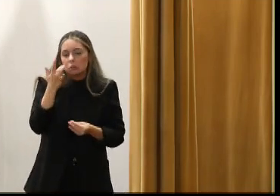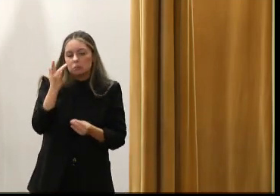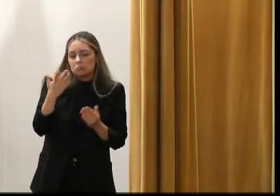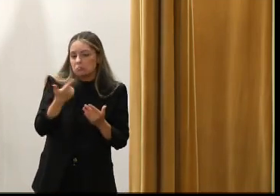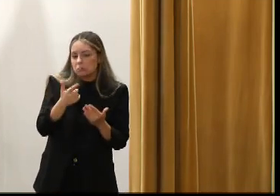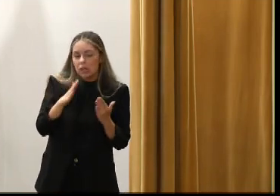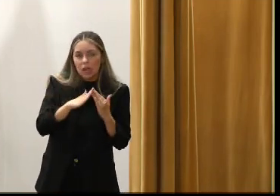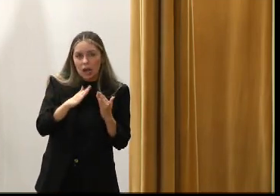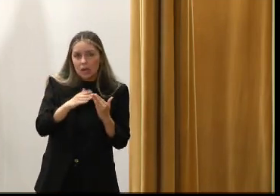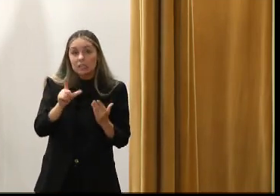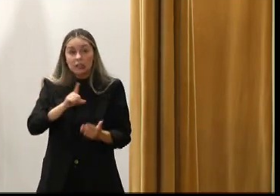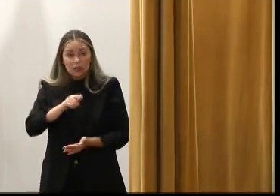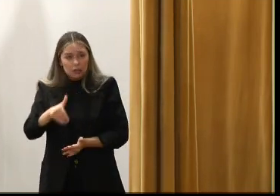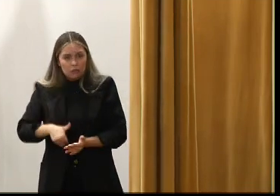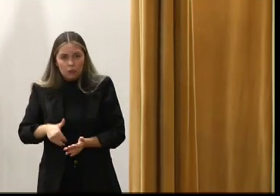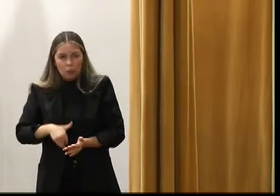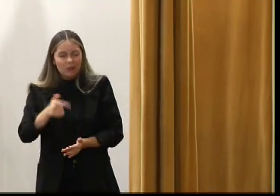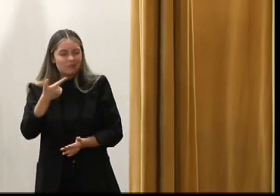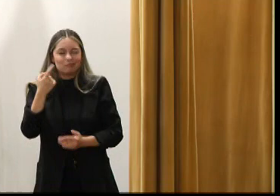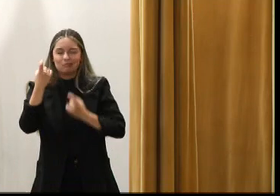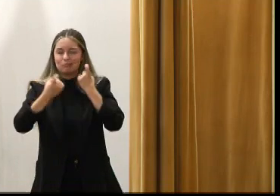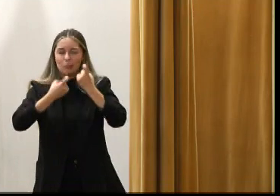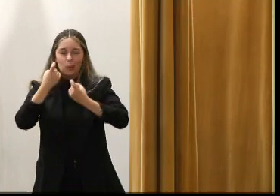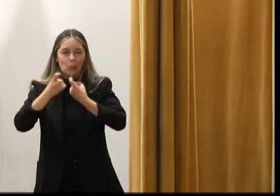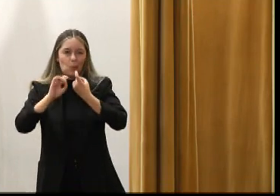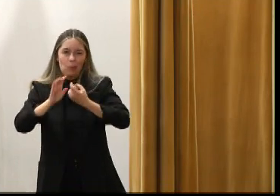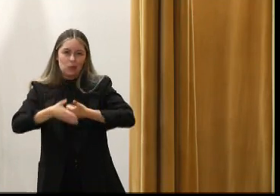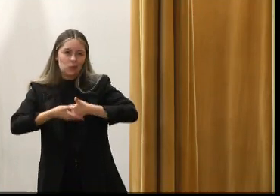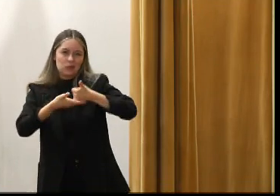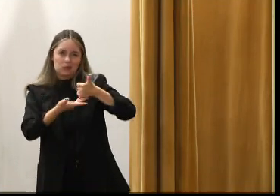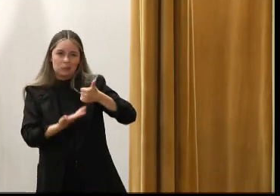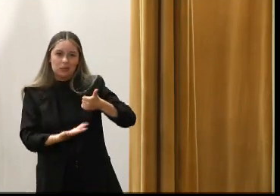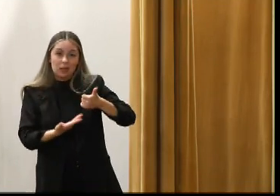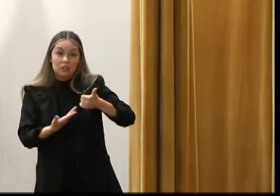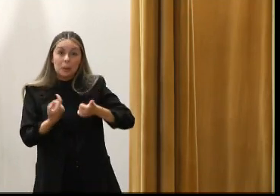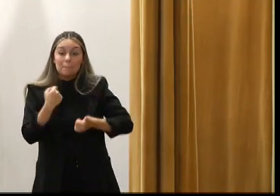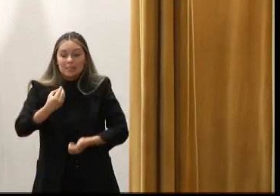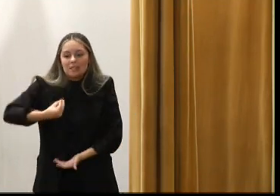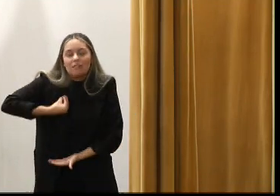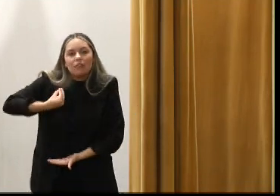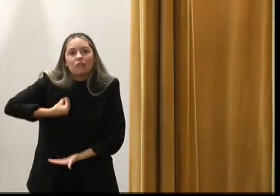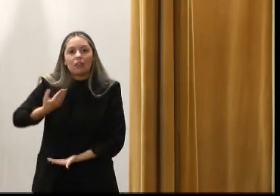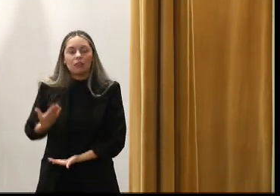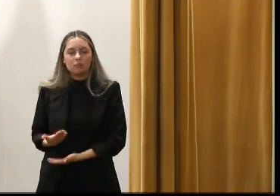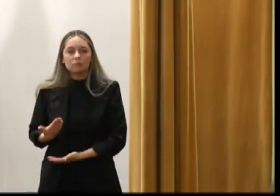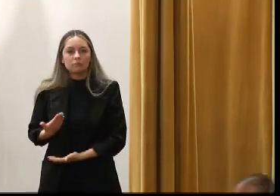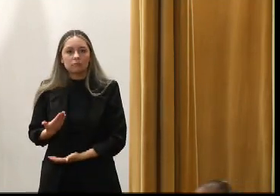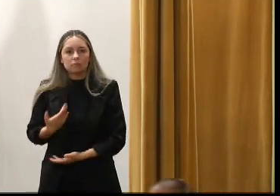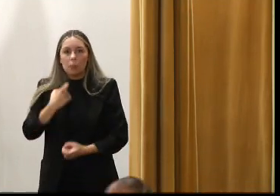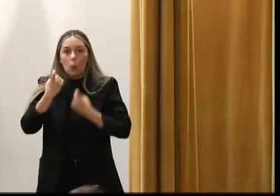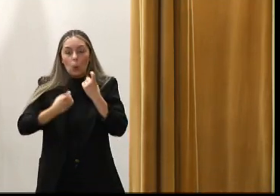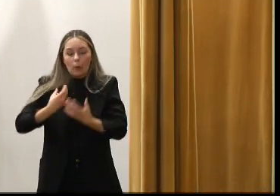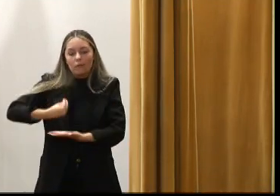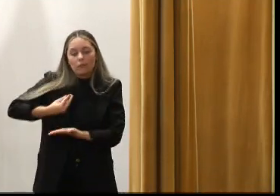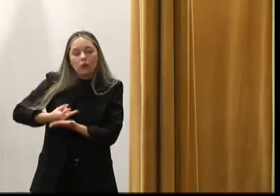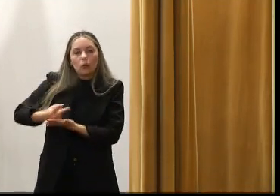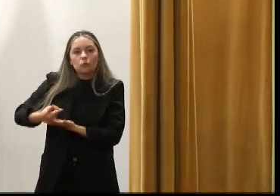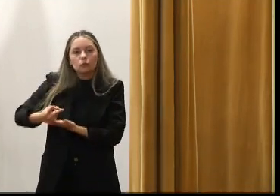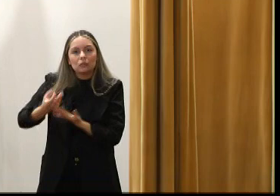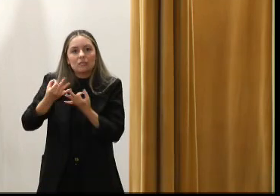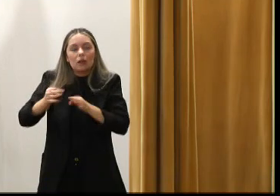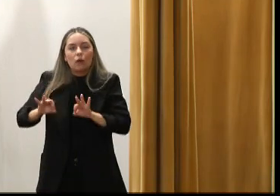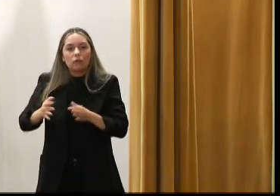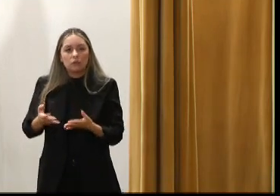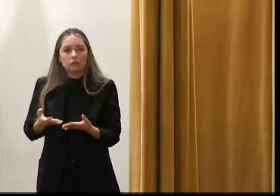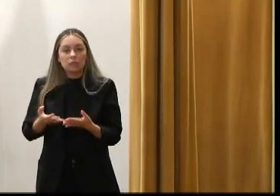essa pessoa não está preocupada com o meio ambiente, ela está preocupada em sobreviver. Então, se a gente tem